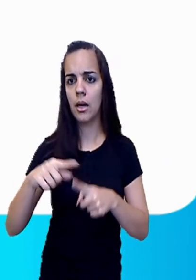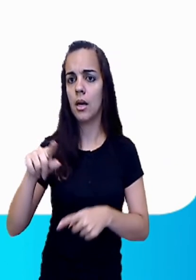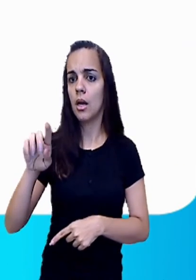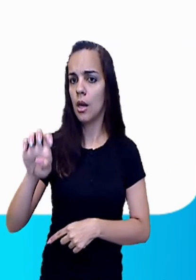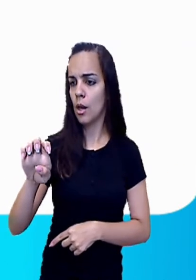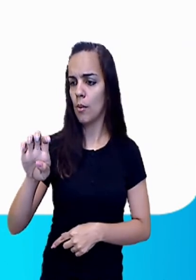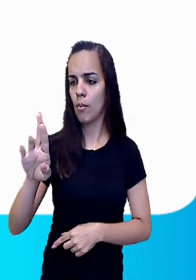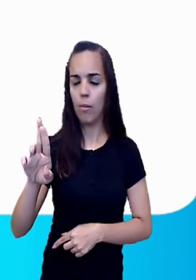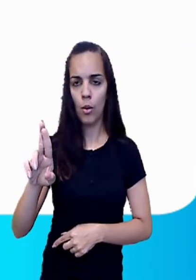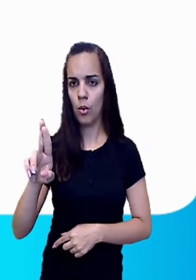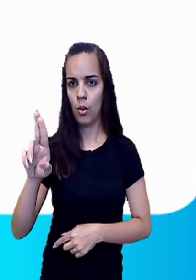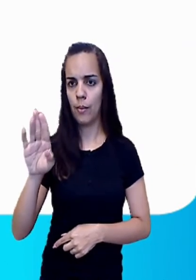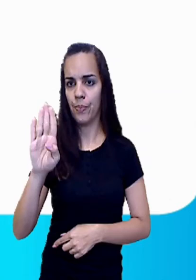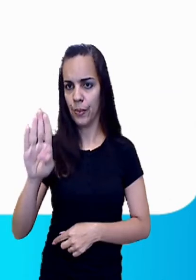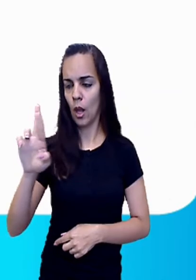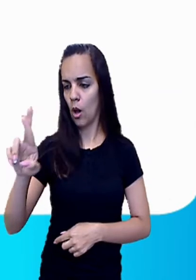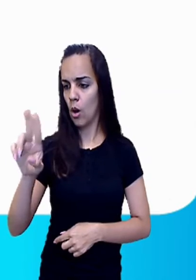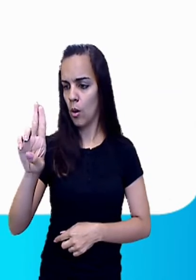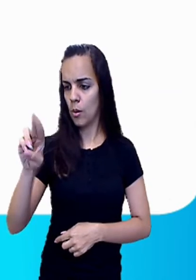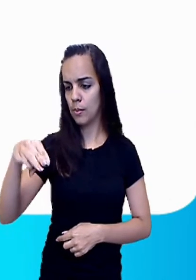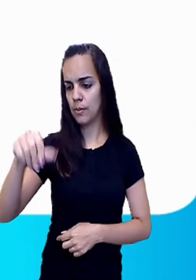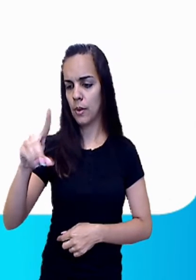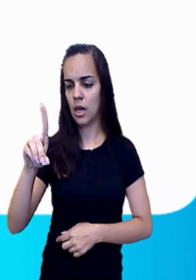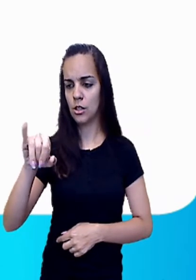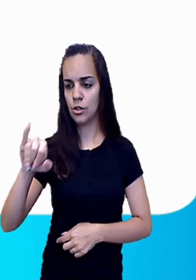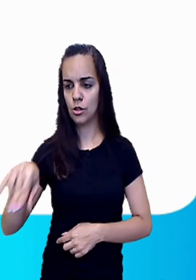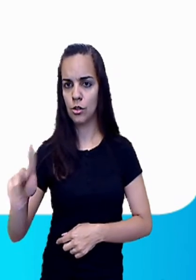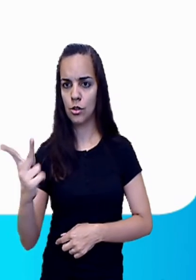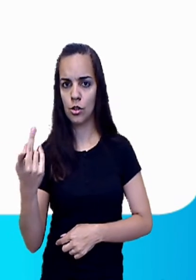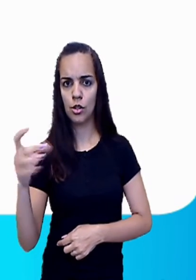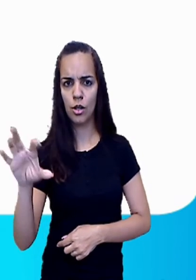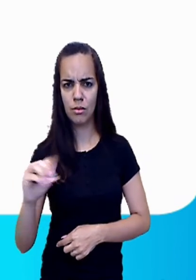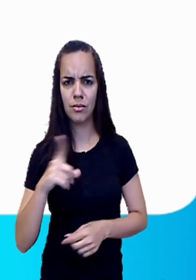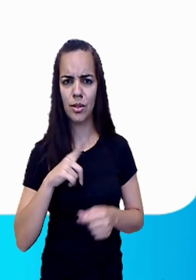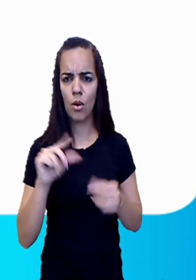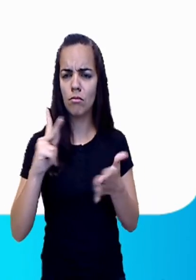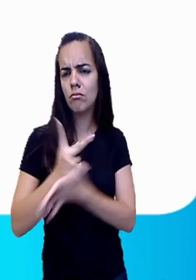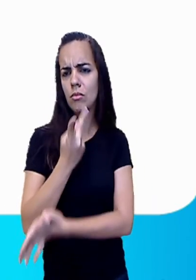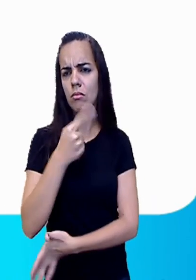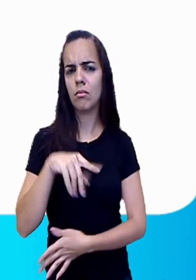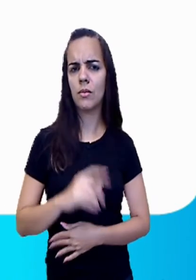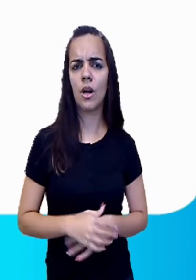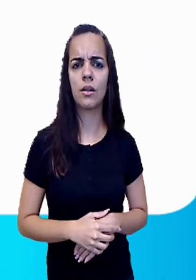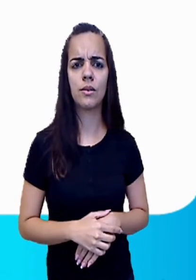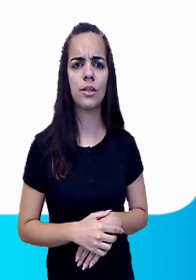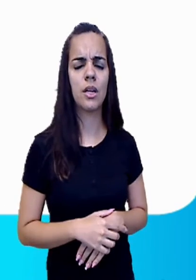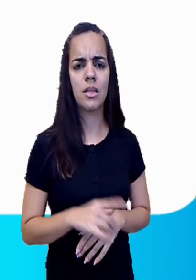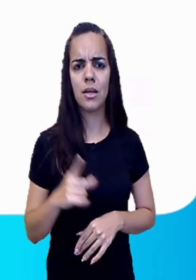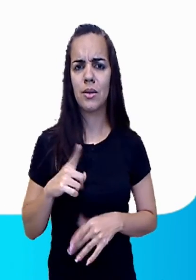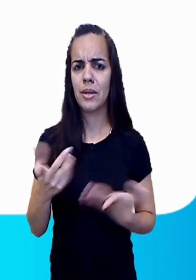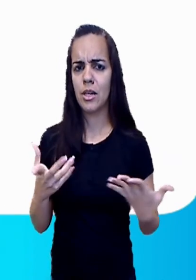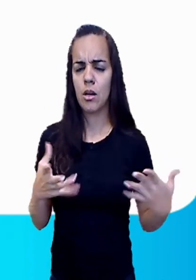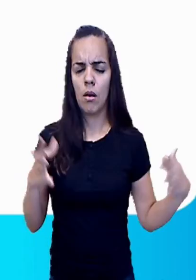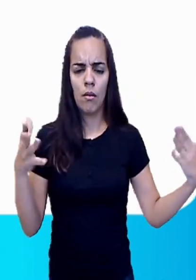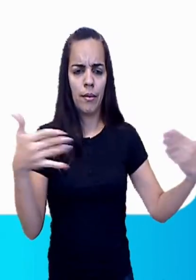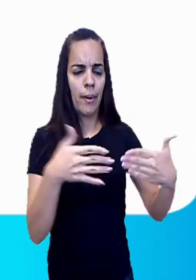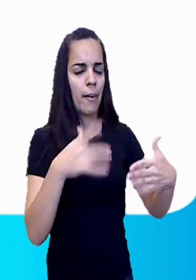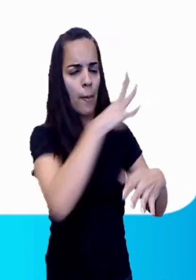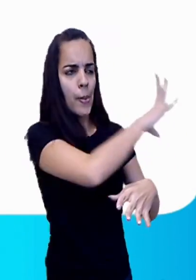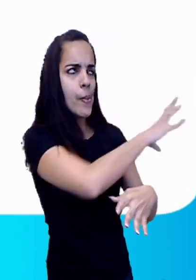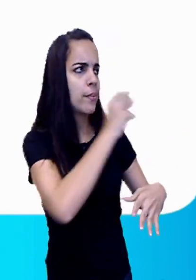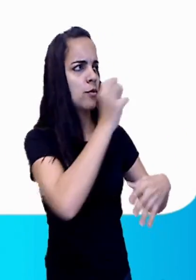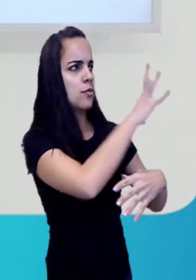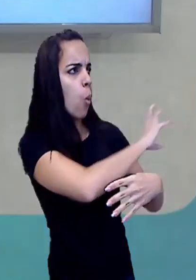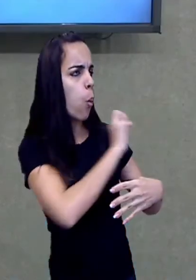desastre ambiental que isso foi. E por que aconteceu isso? Claro, porque eles foram retirando,